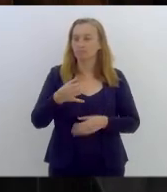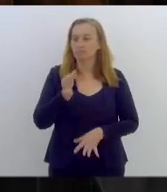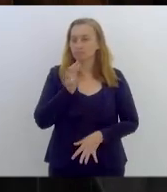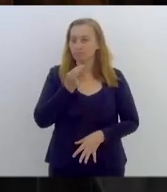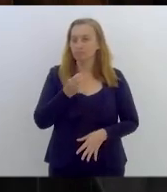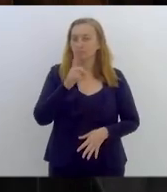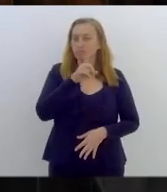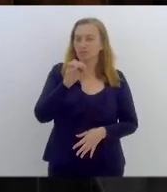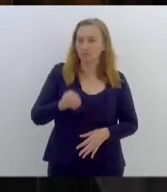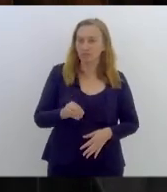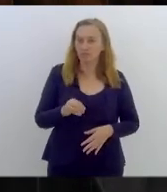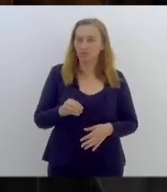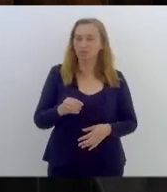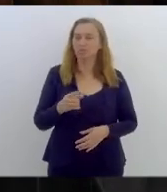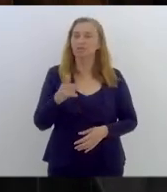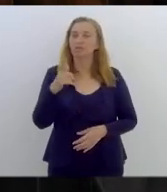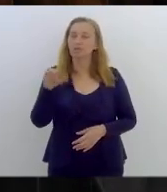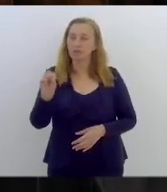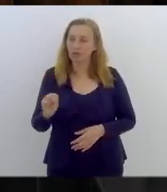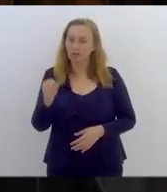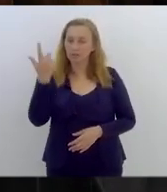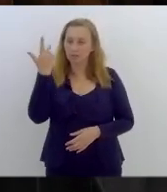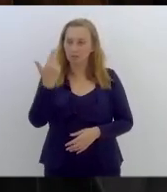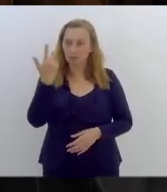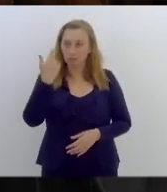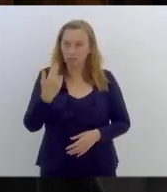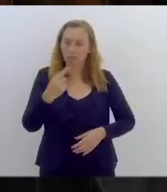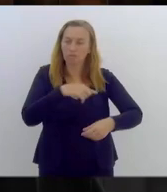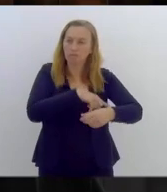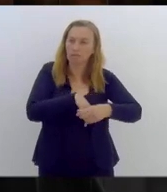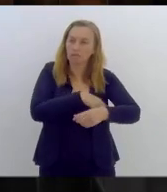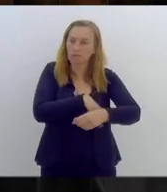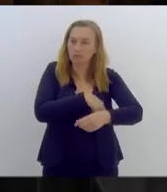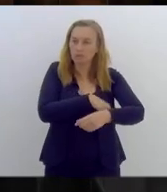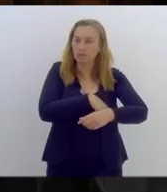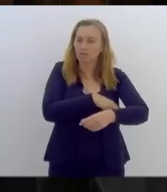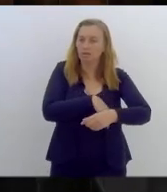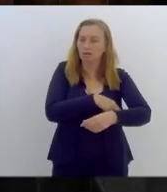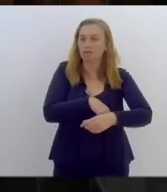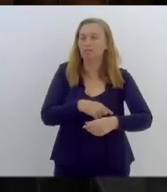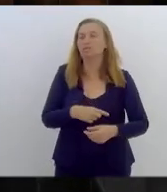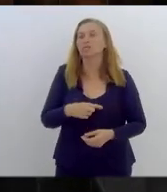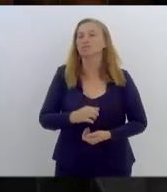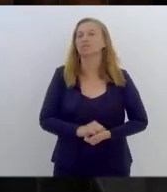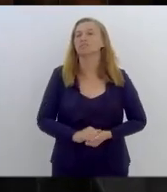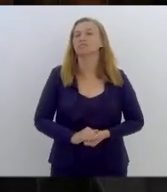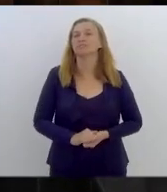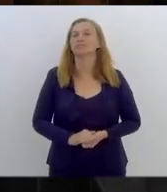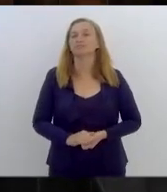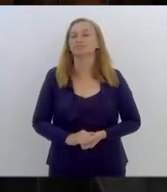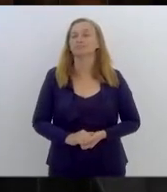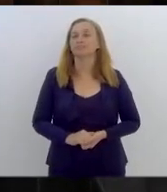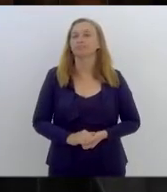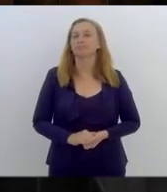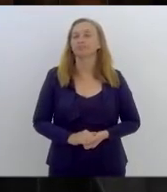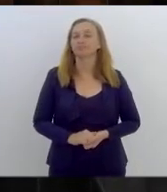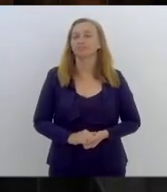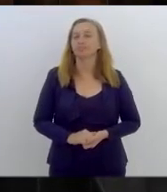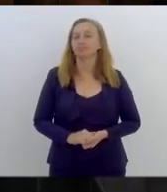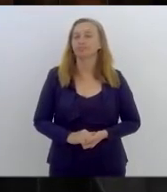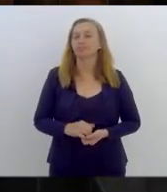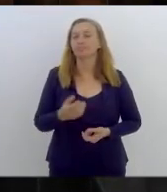diesel gastro com efeito do petróleo e gás natural e eu